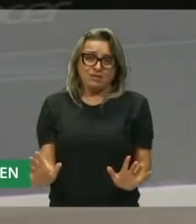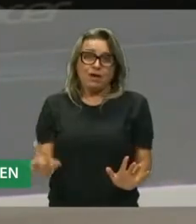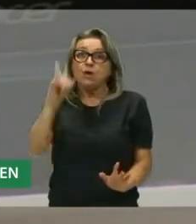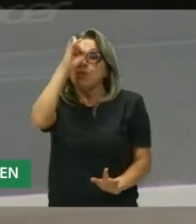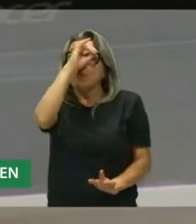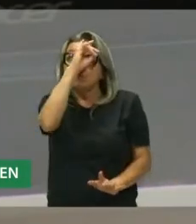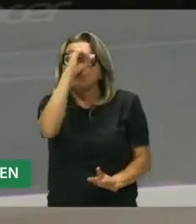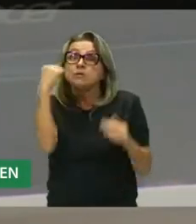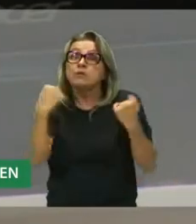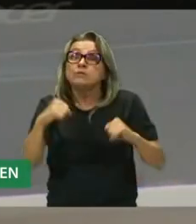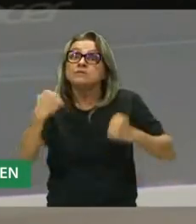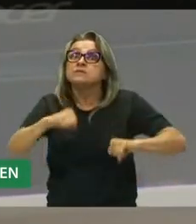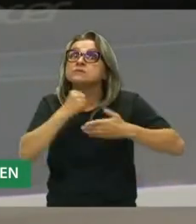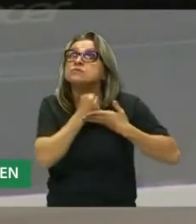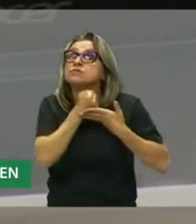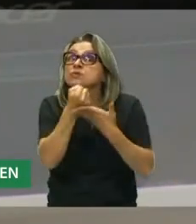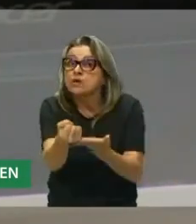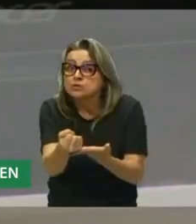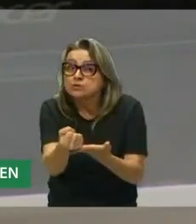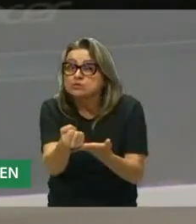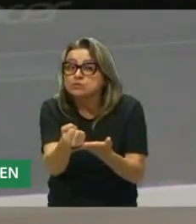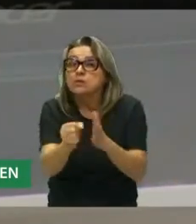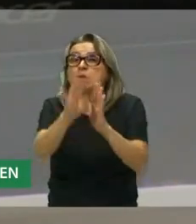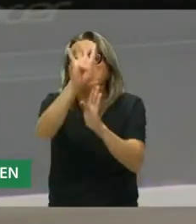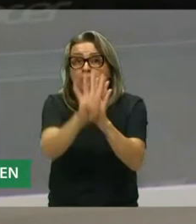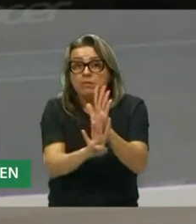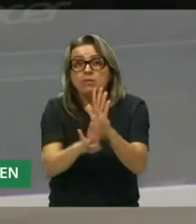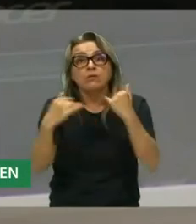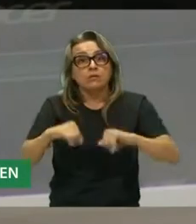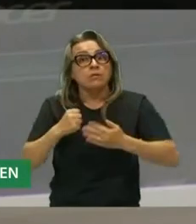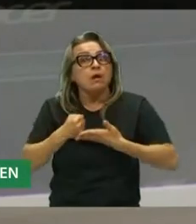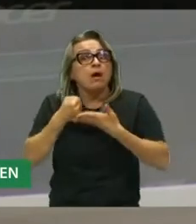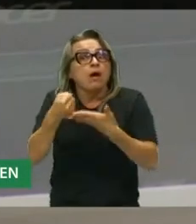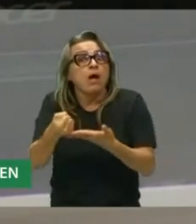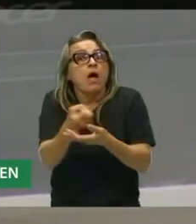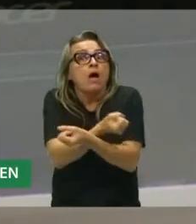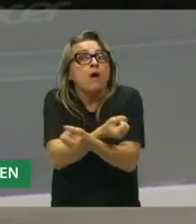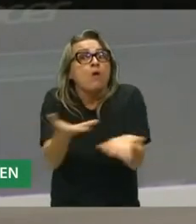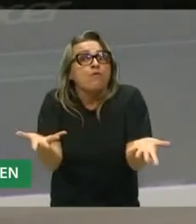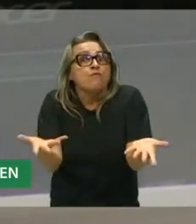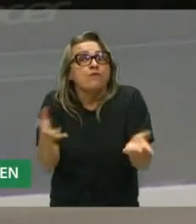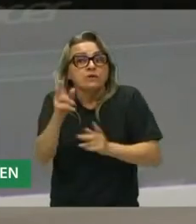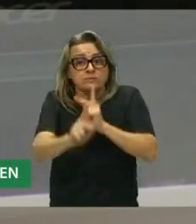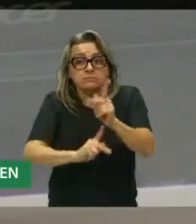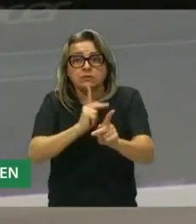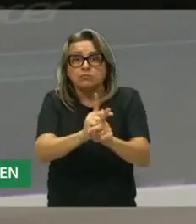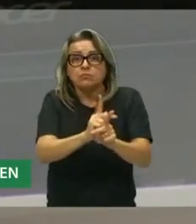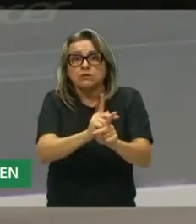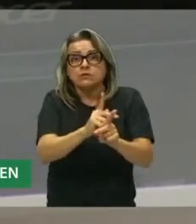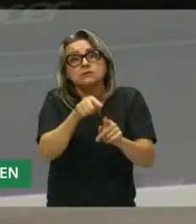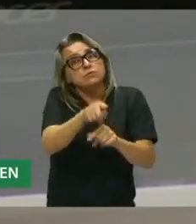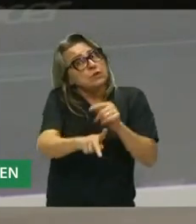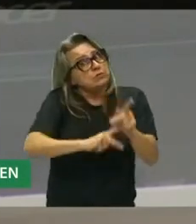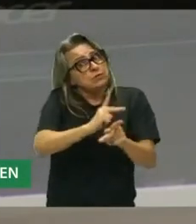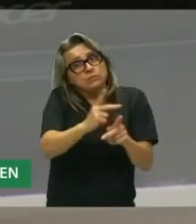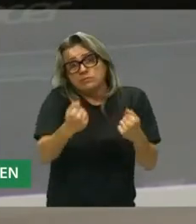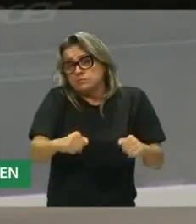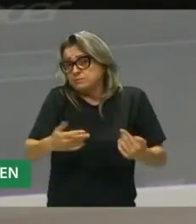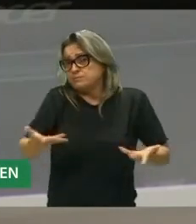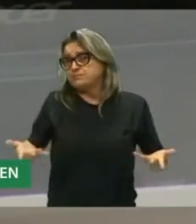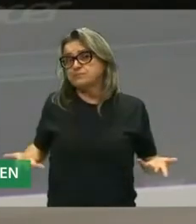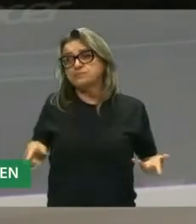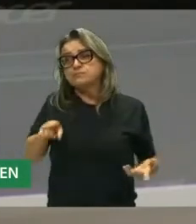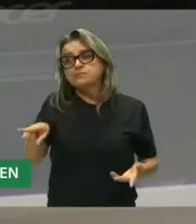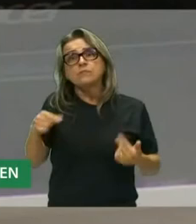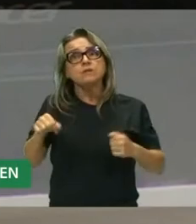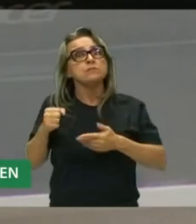ajuda para poder oferecer para a população o mínimo que a população precisa, que